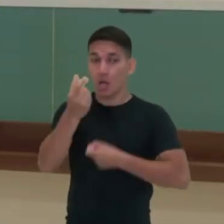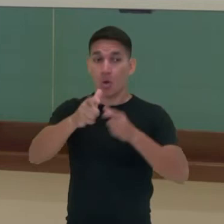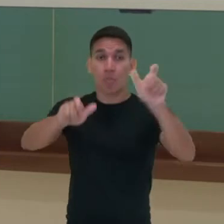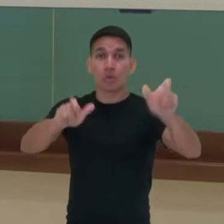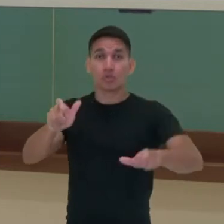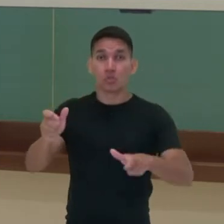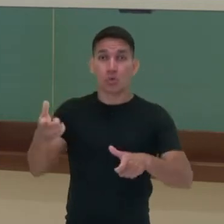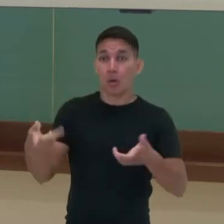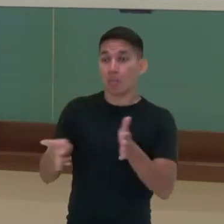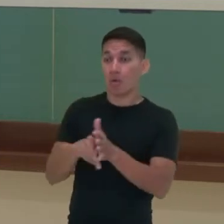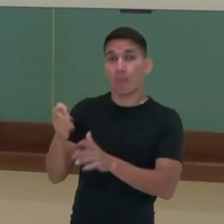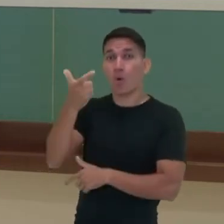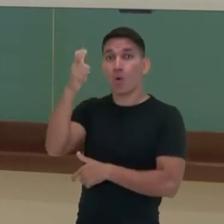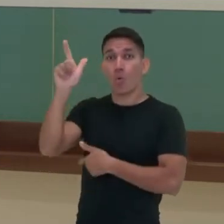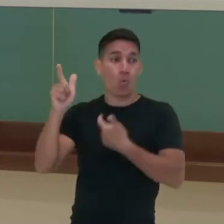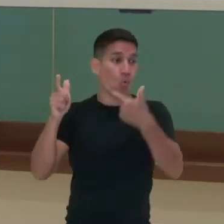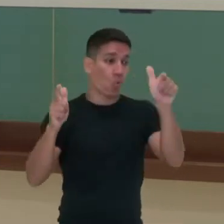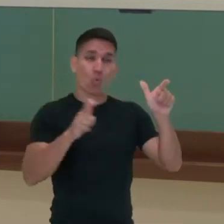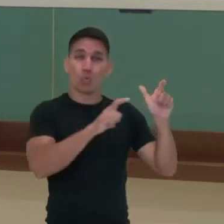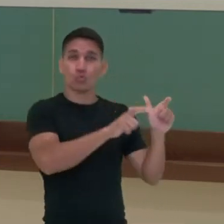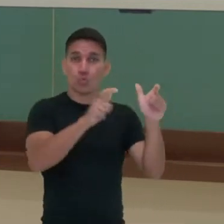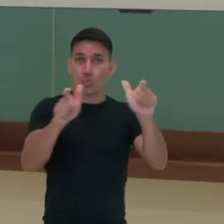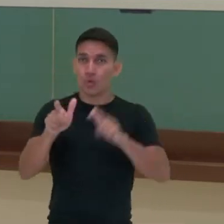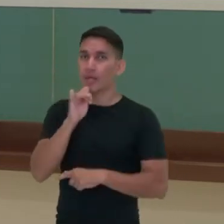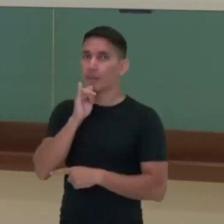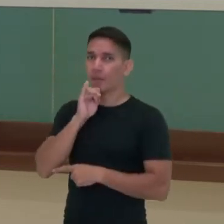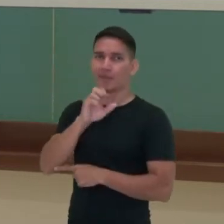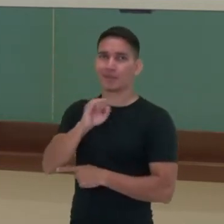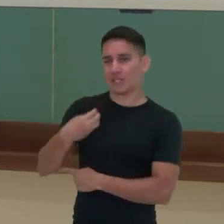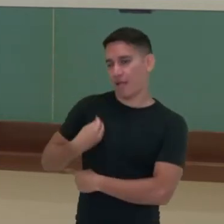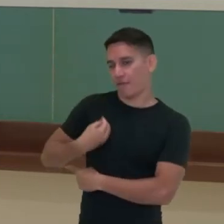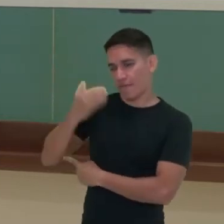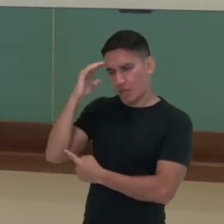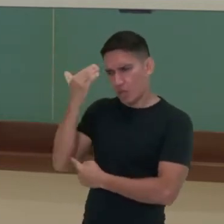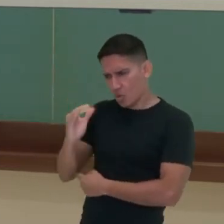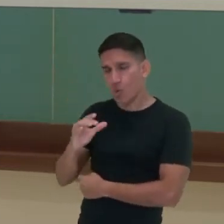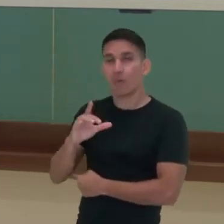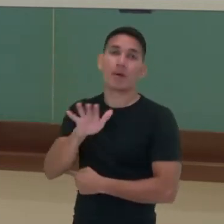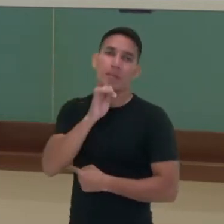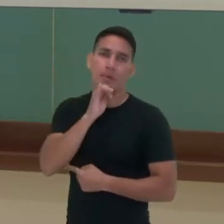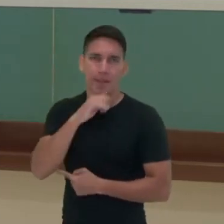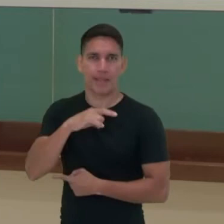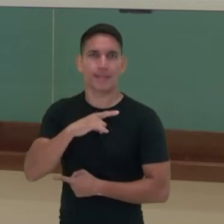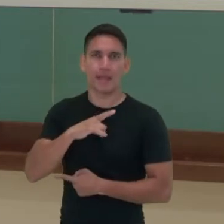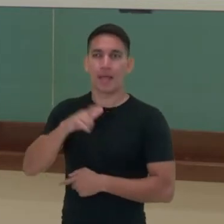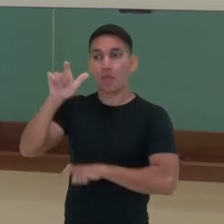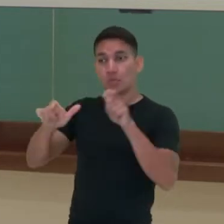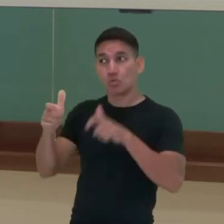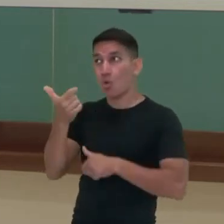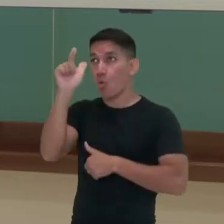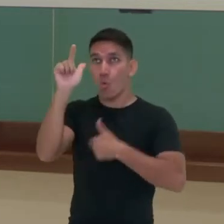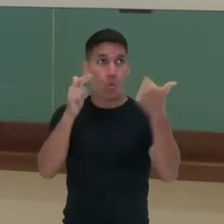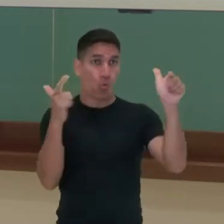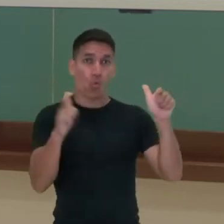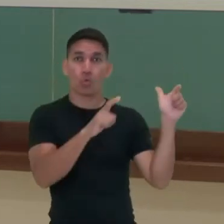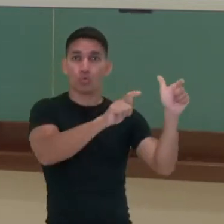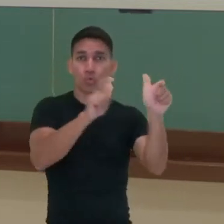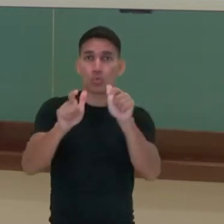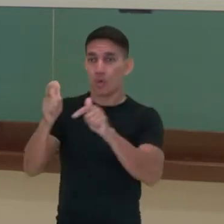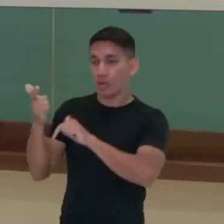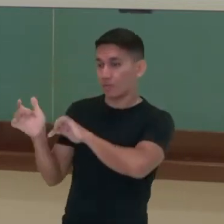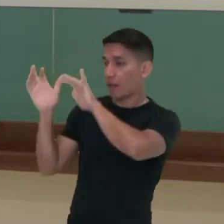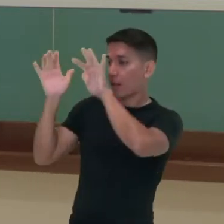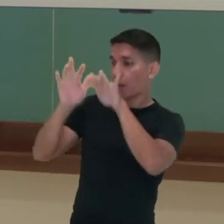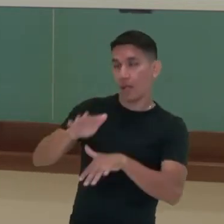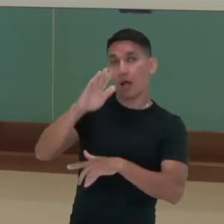de outros lugares, né? Se você mora, por exemplo, em Curitiba, né? Será que tem pessoas que migraram de outros lugares para o